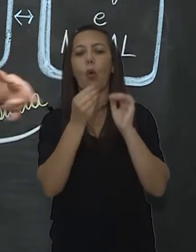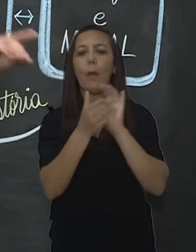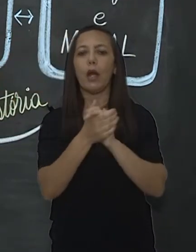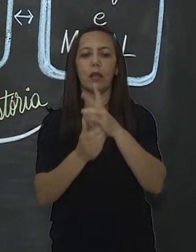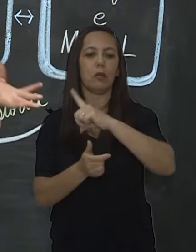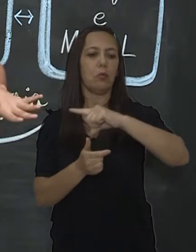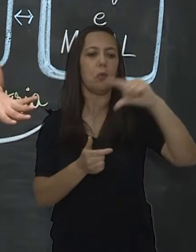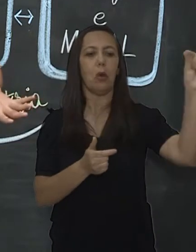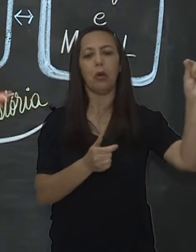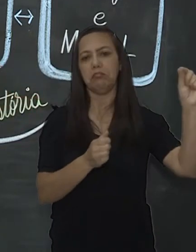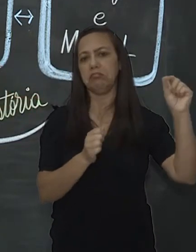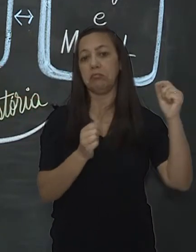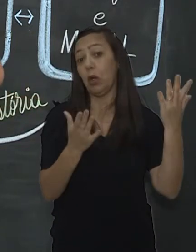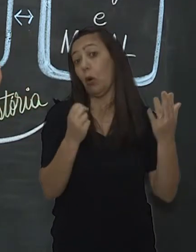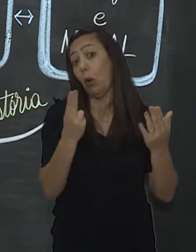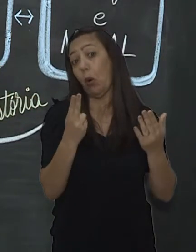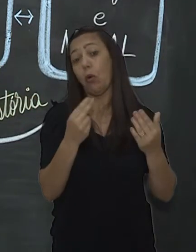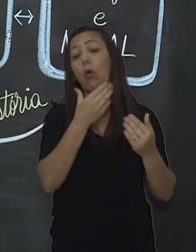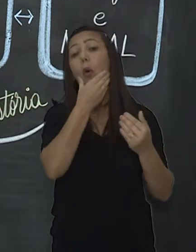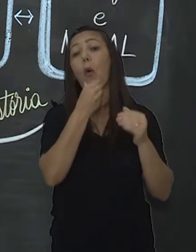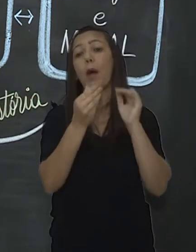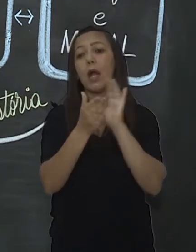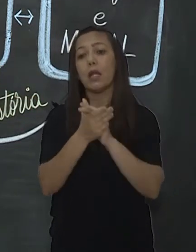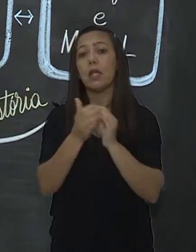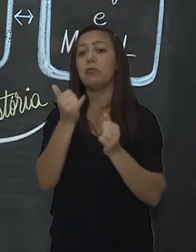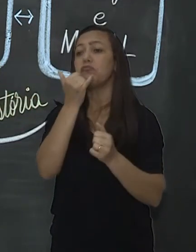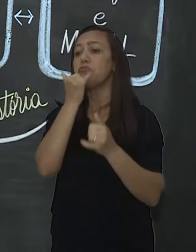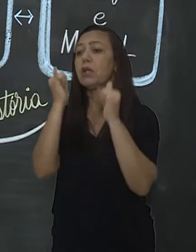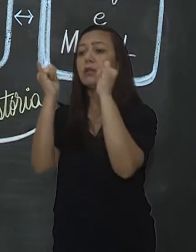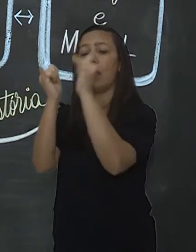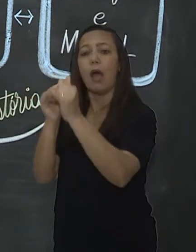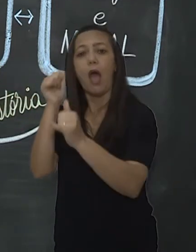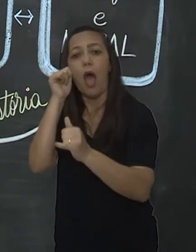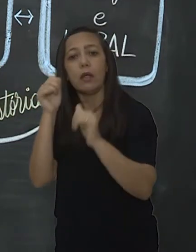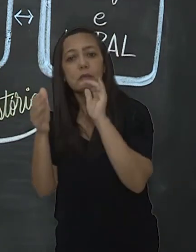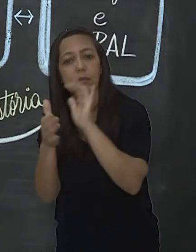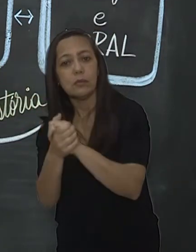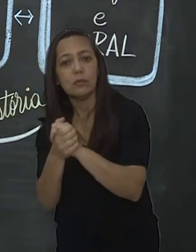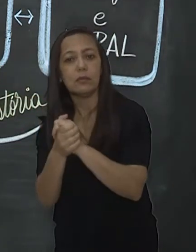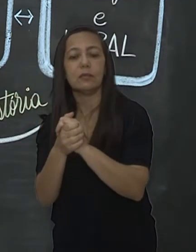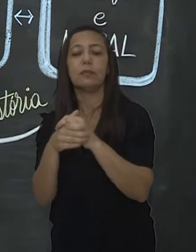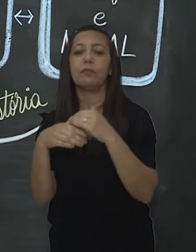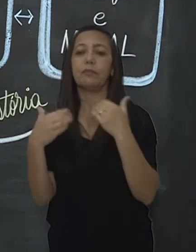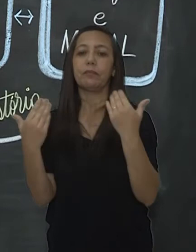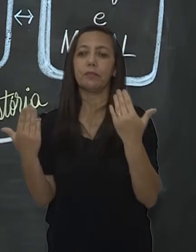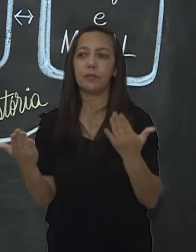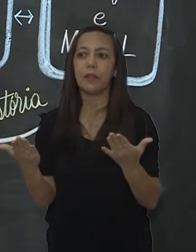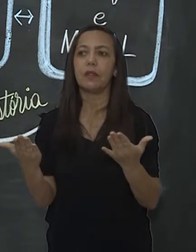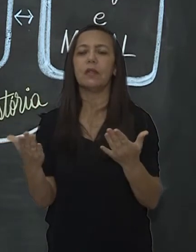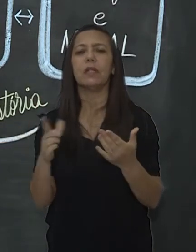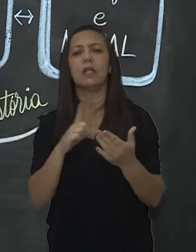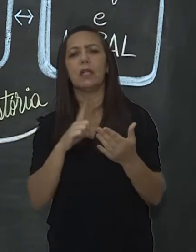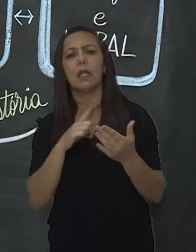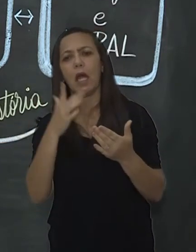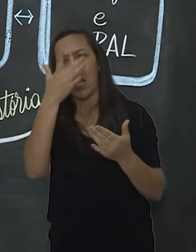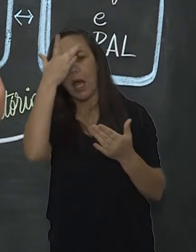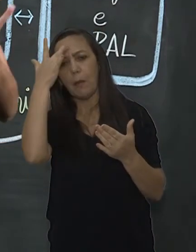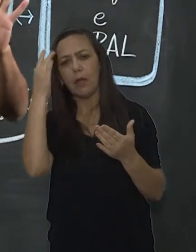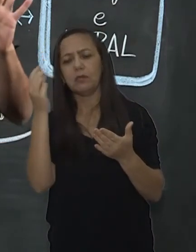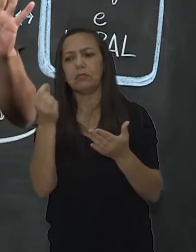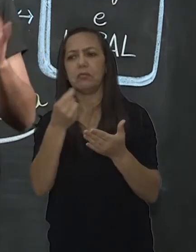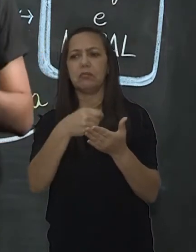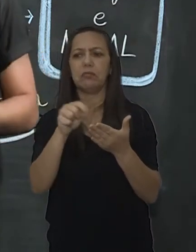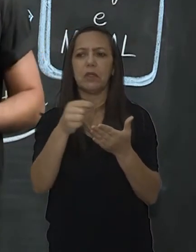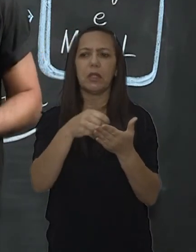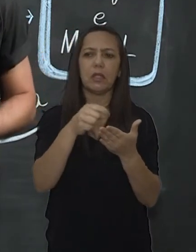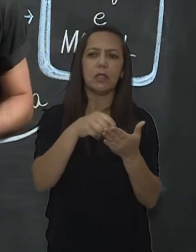casamento, ou não. Os dois podem se entender e isso quebra a nossa expectativa. Tem autores que são muito felizes nessa habilidade de